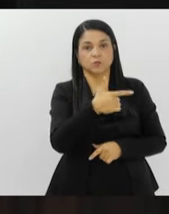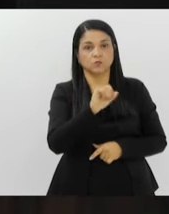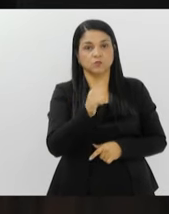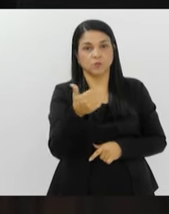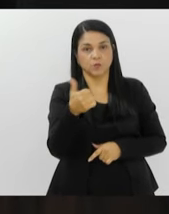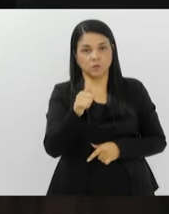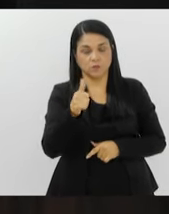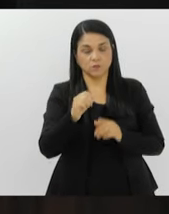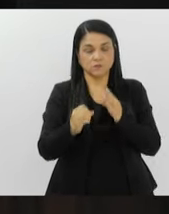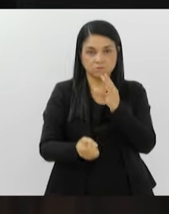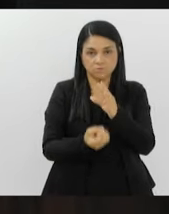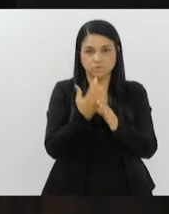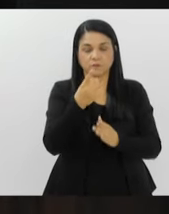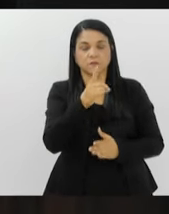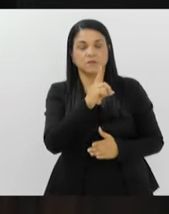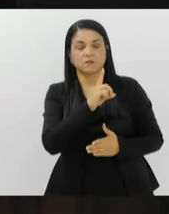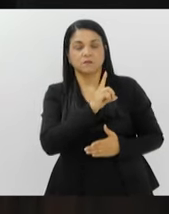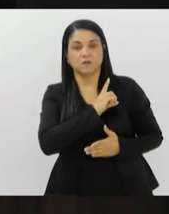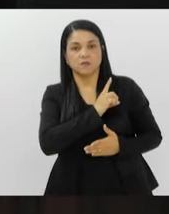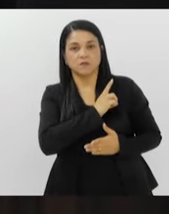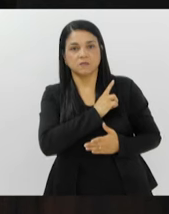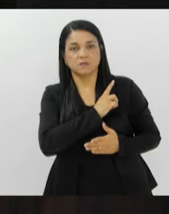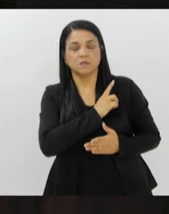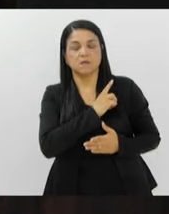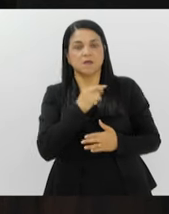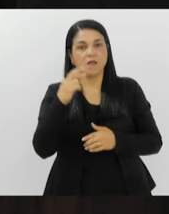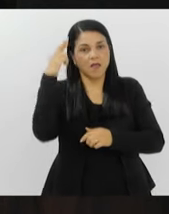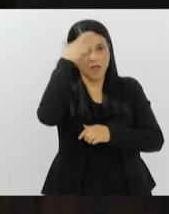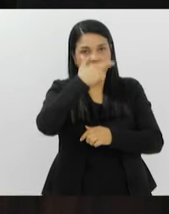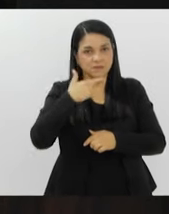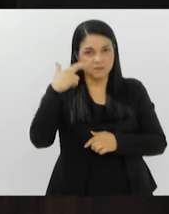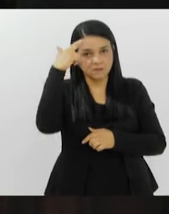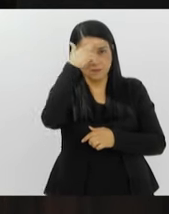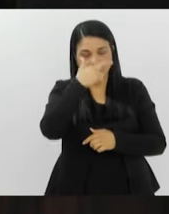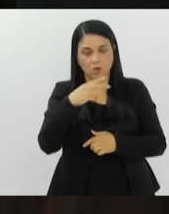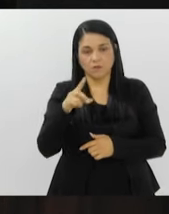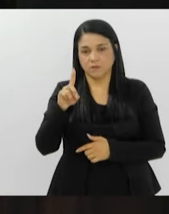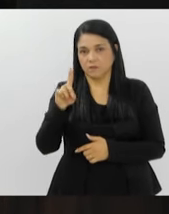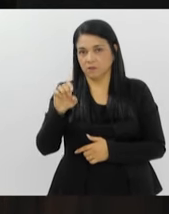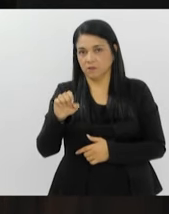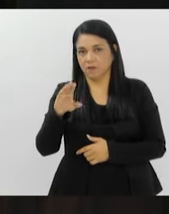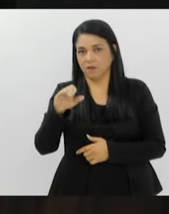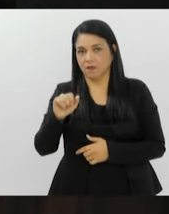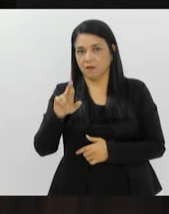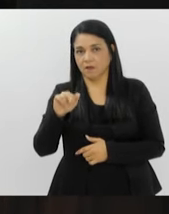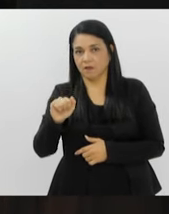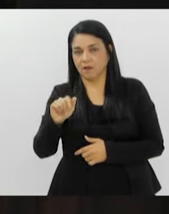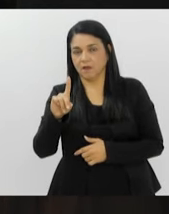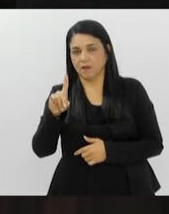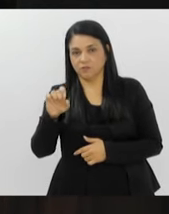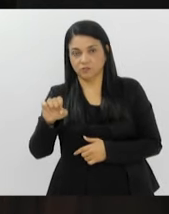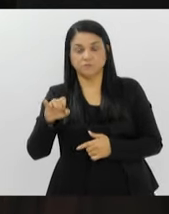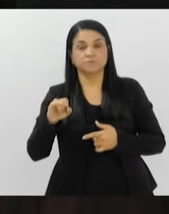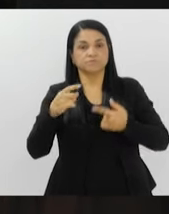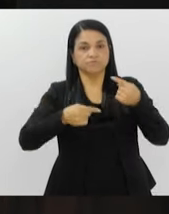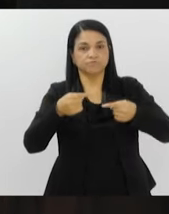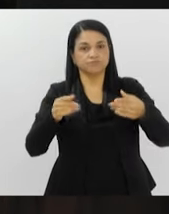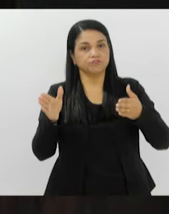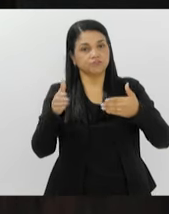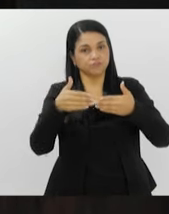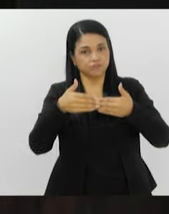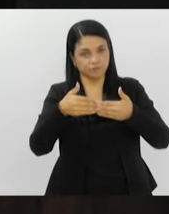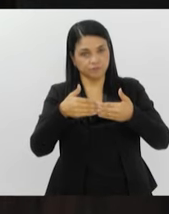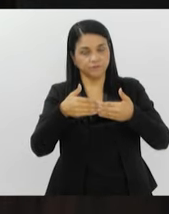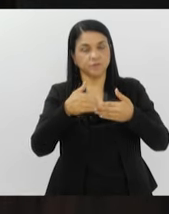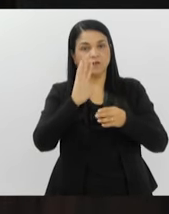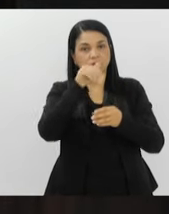delegacia de crimes raciais e delitos de intolerância a decade em discussão não havendo quem qu discutir Ener discussão votação